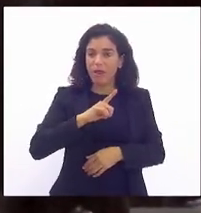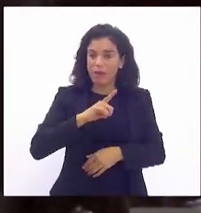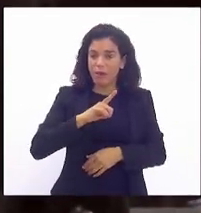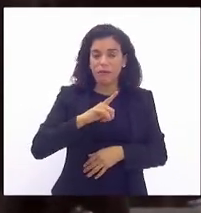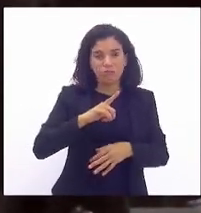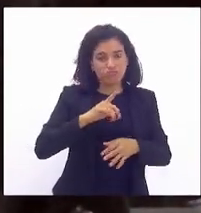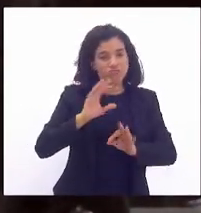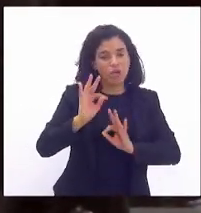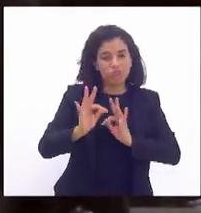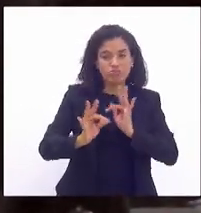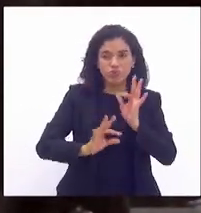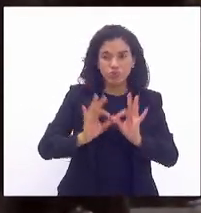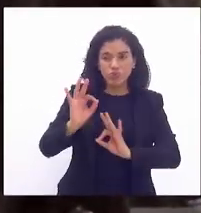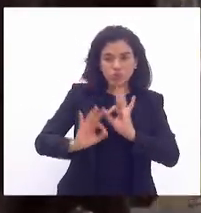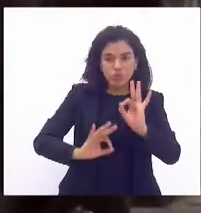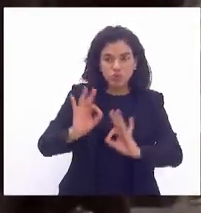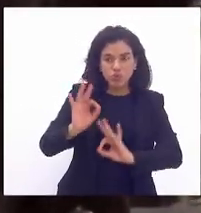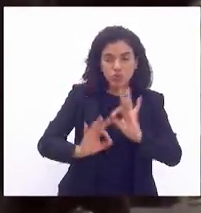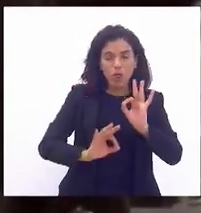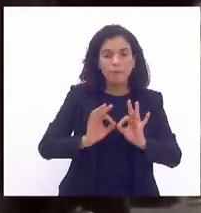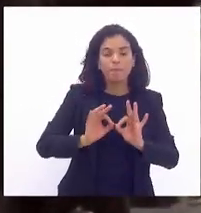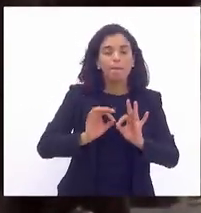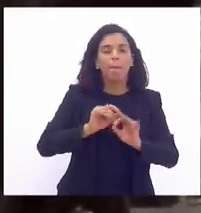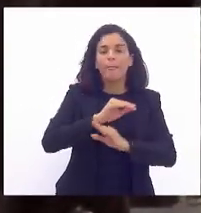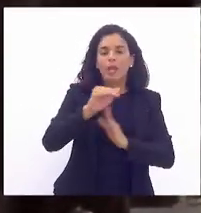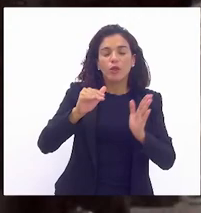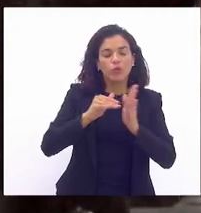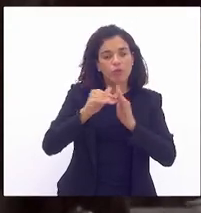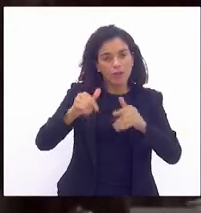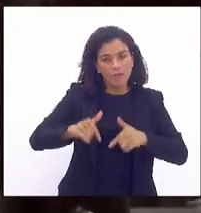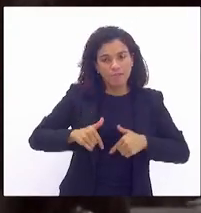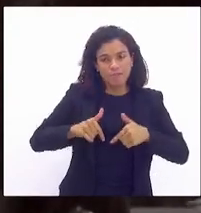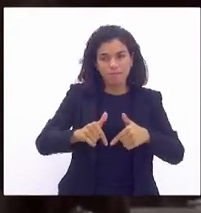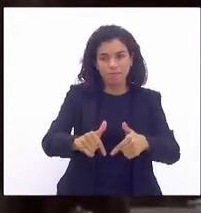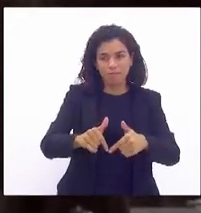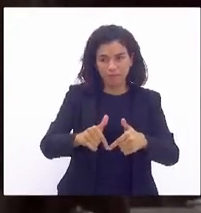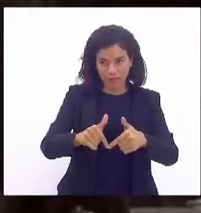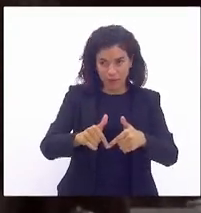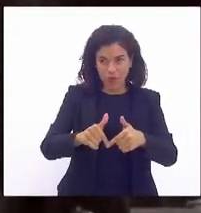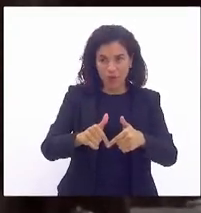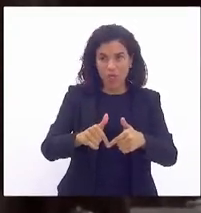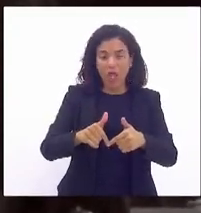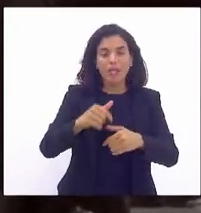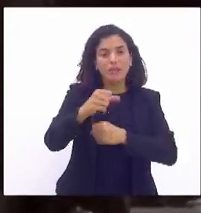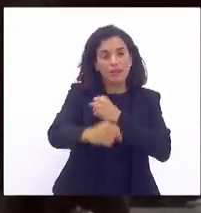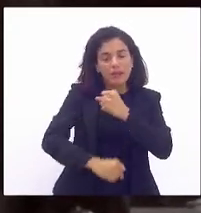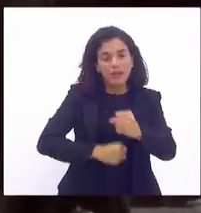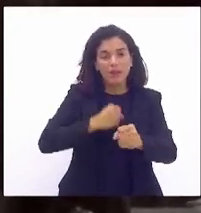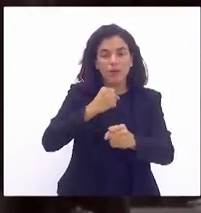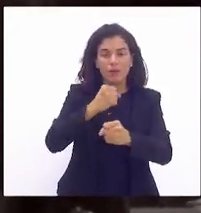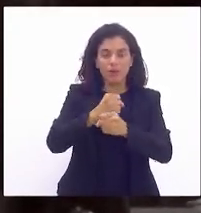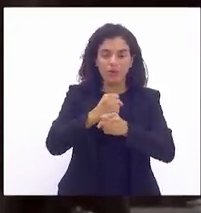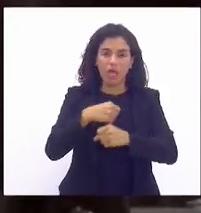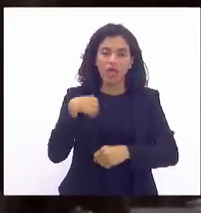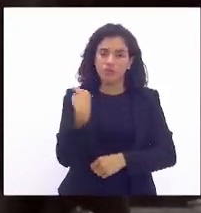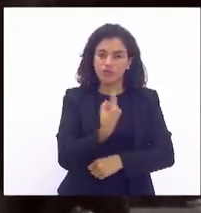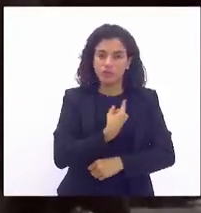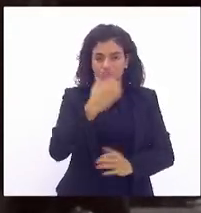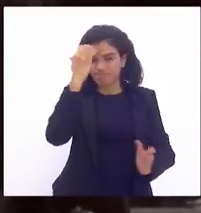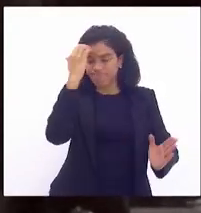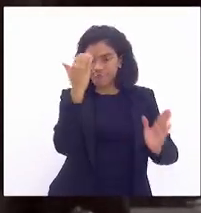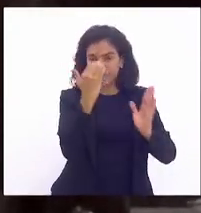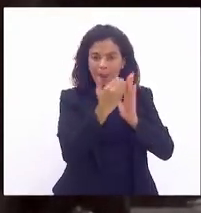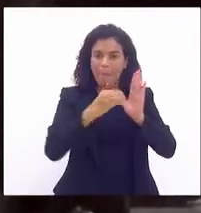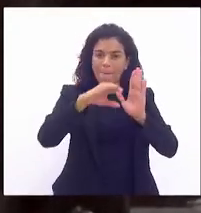e tudo está sendo feito para que até o ano que vem nós tenhamos cumprido plenamente todas